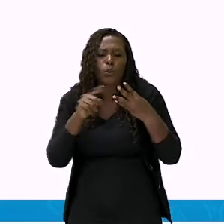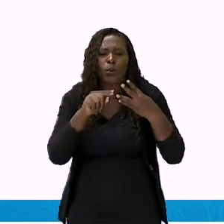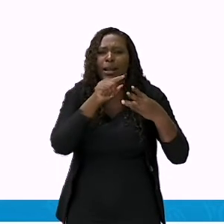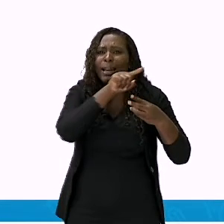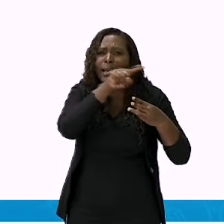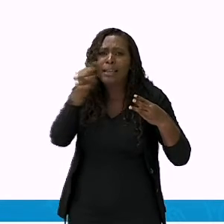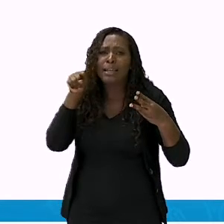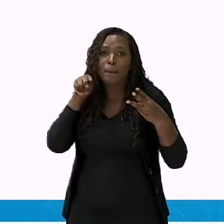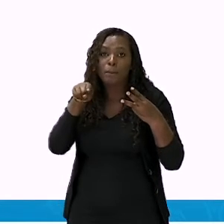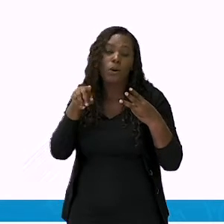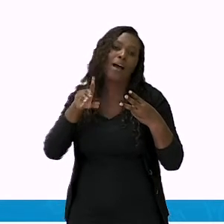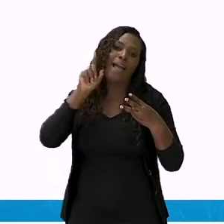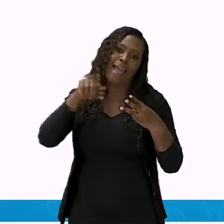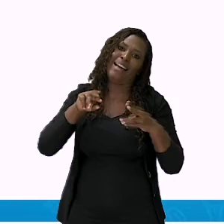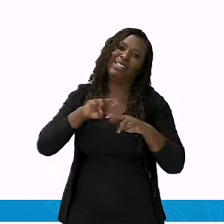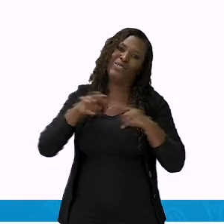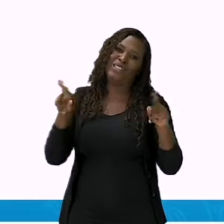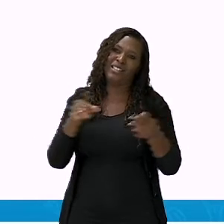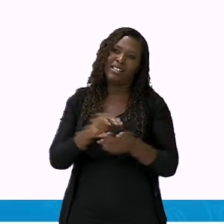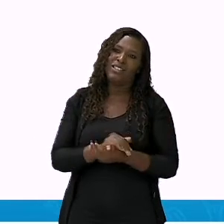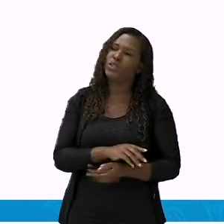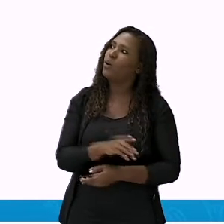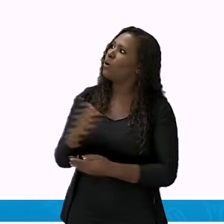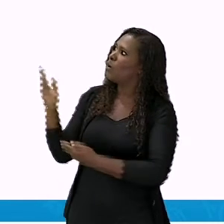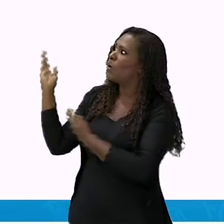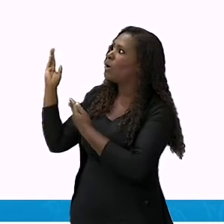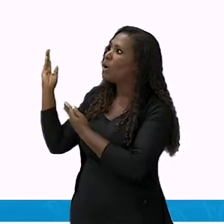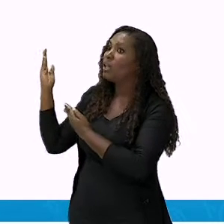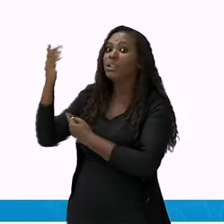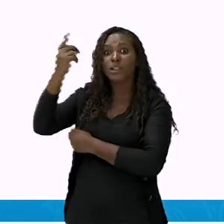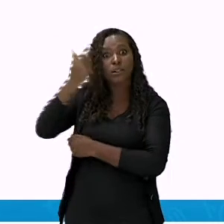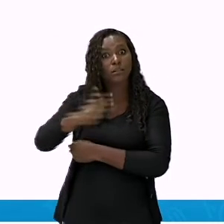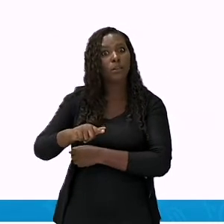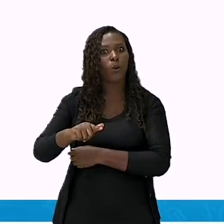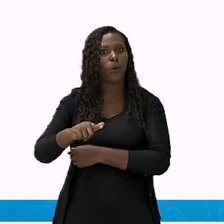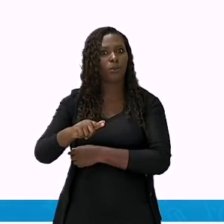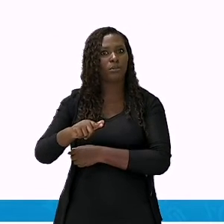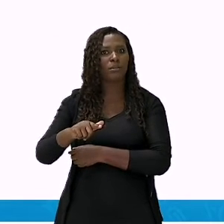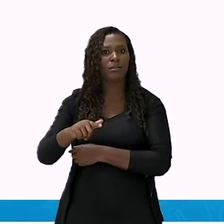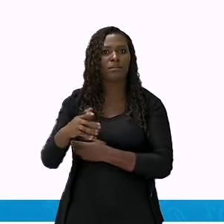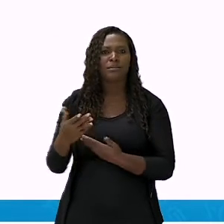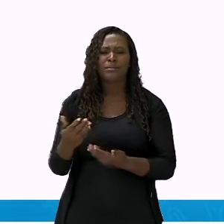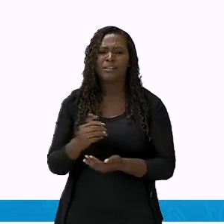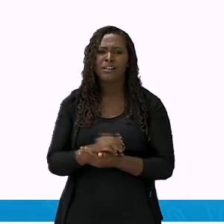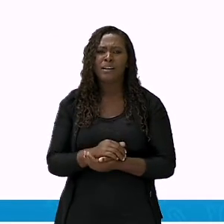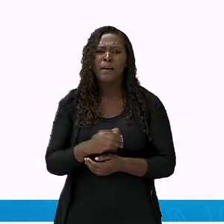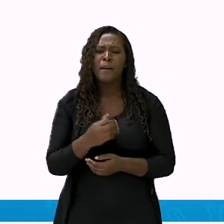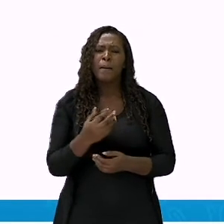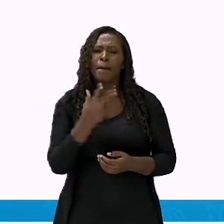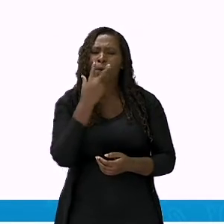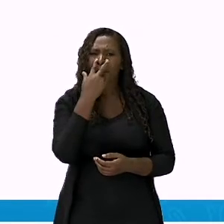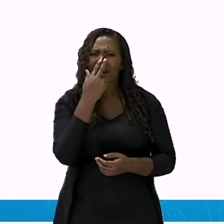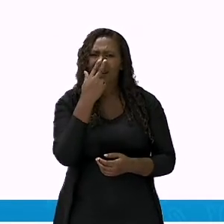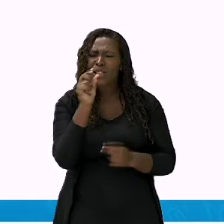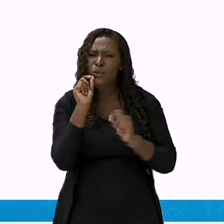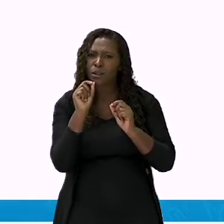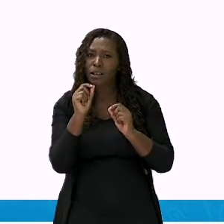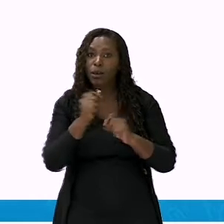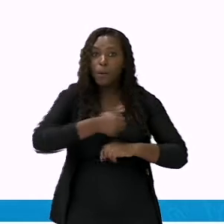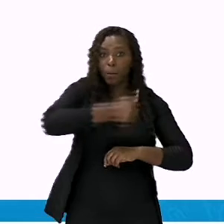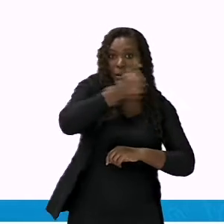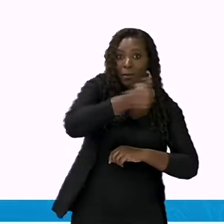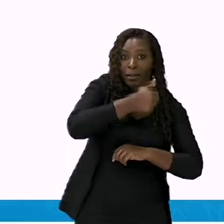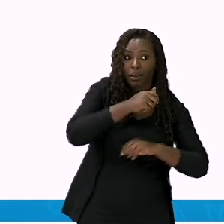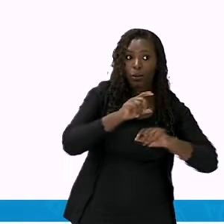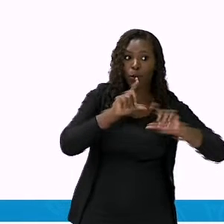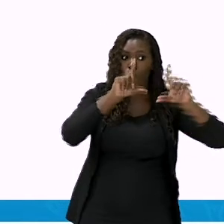Aí ele já mudou. Olha só esse outro quadro. É como eu disse com vocês. Parece muito com aquele primeiro quadro que eu mostrei para vocês lá.